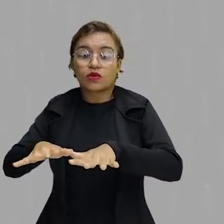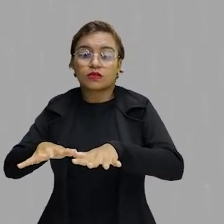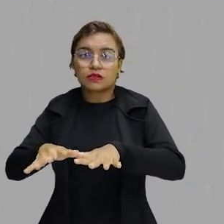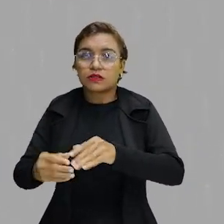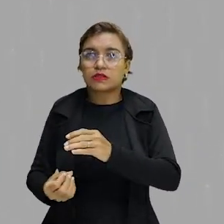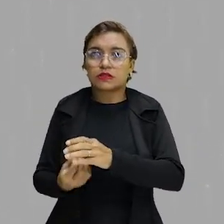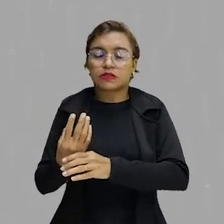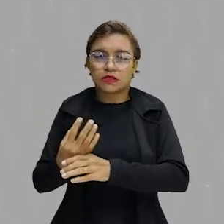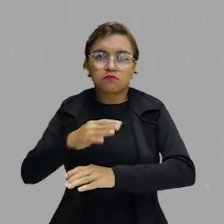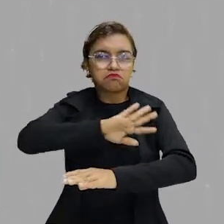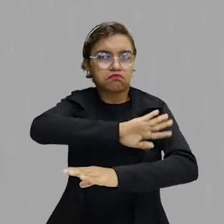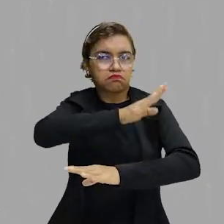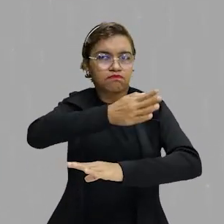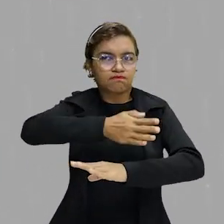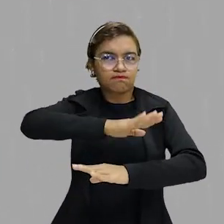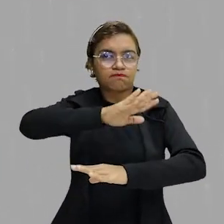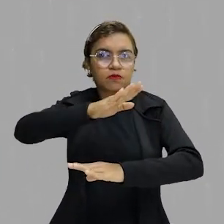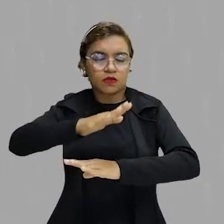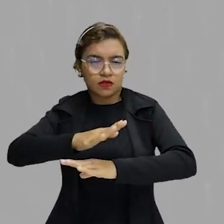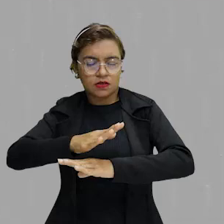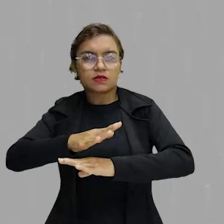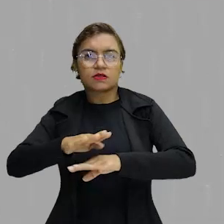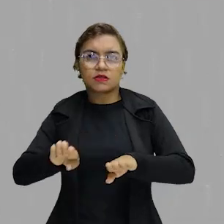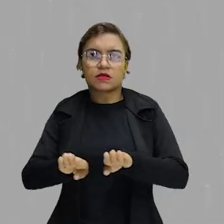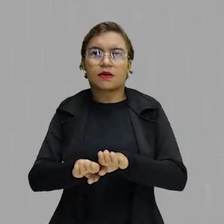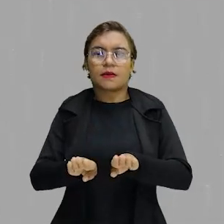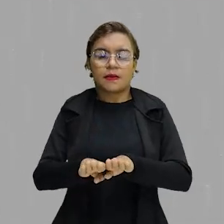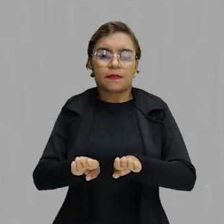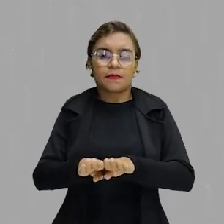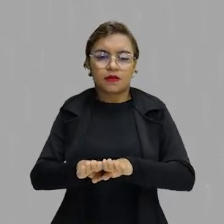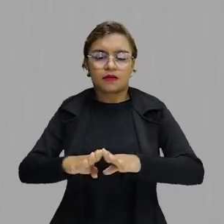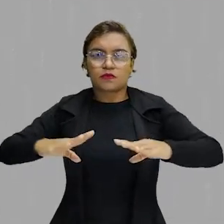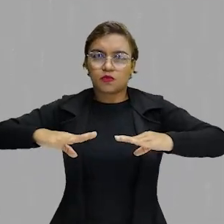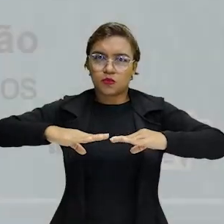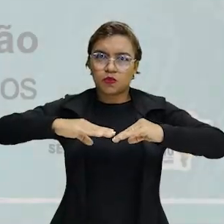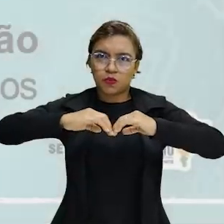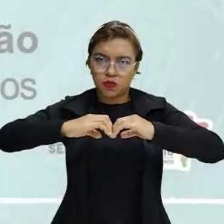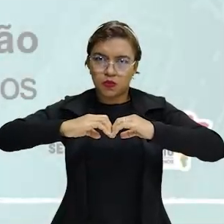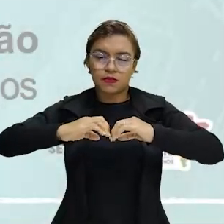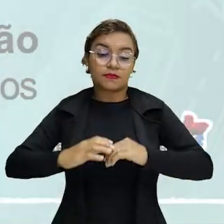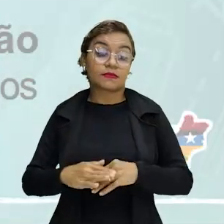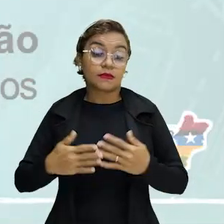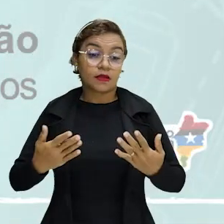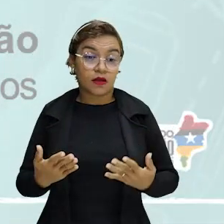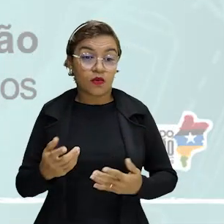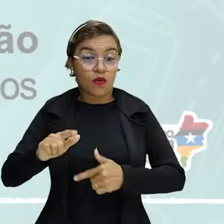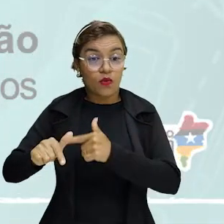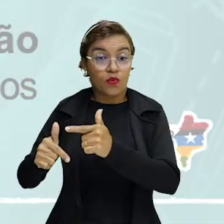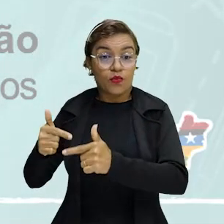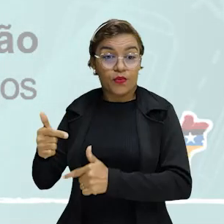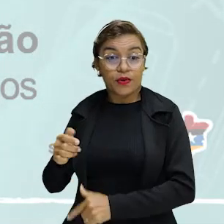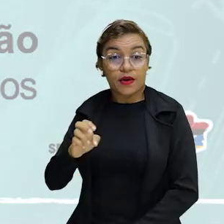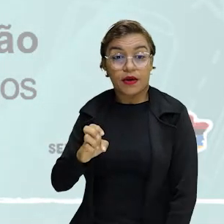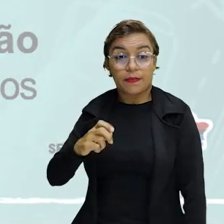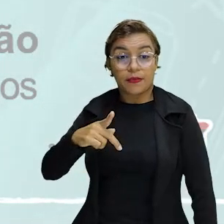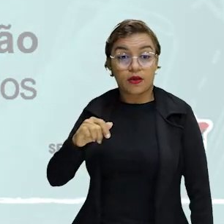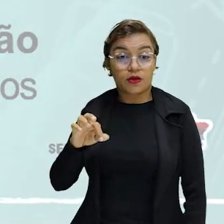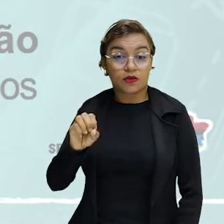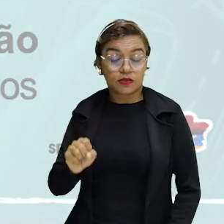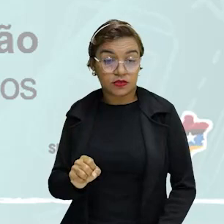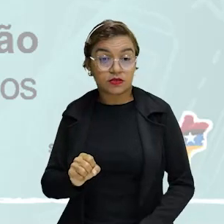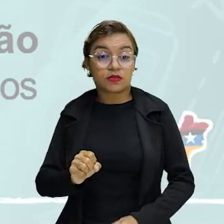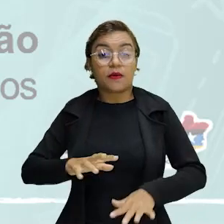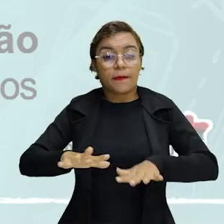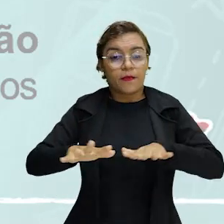de grandes cadeias de montanhas e cordilheiras, né? Os chamados dobramentos modernos. Enquanto a epirogênese, movimentos de